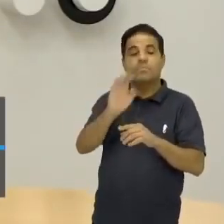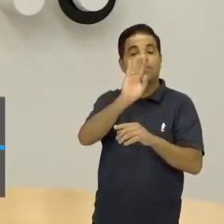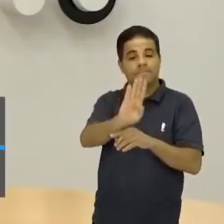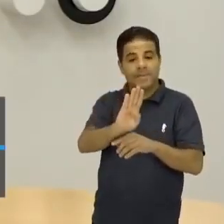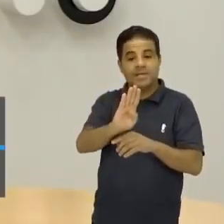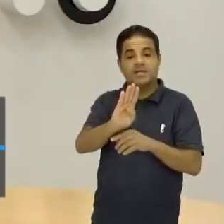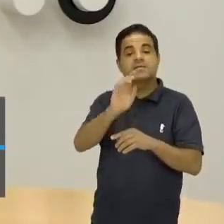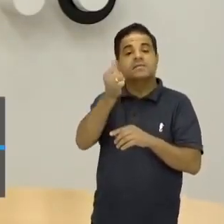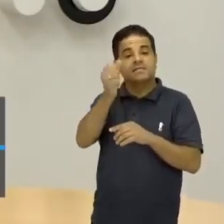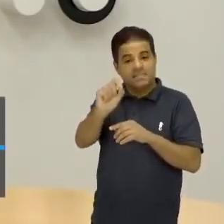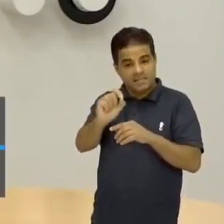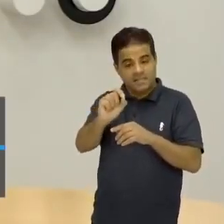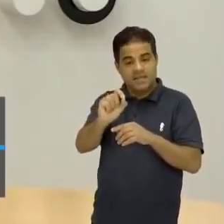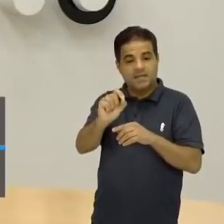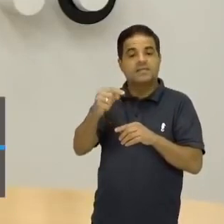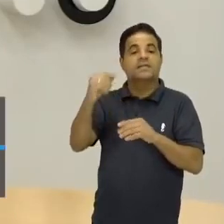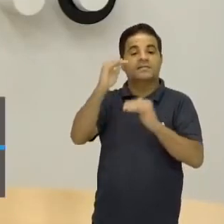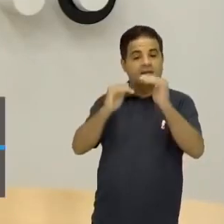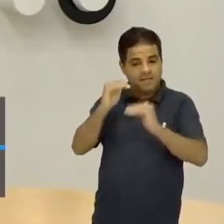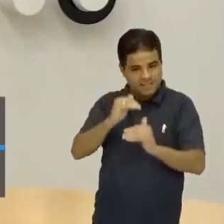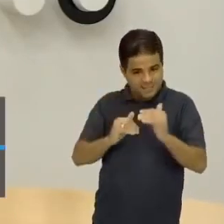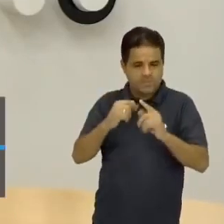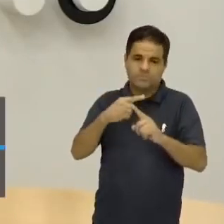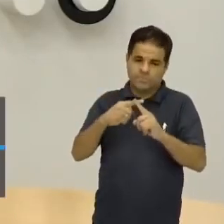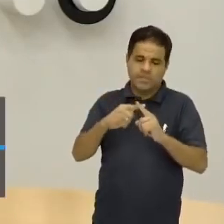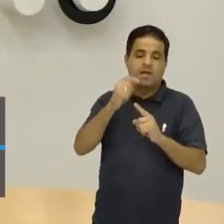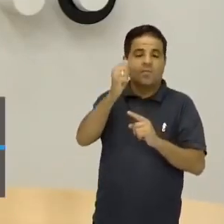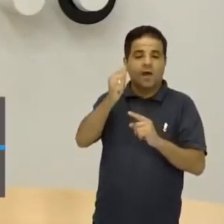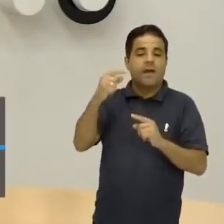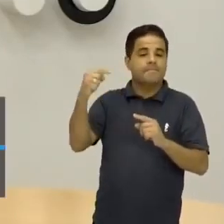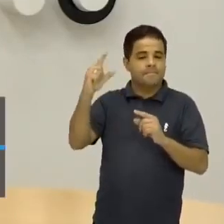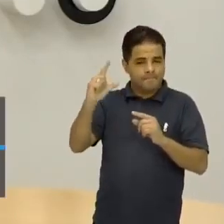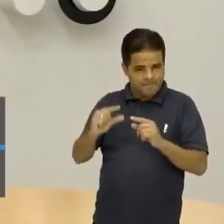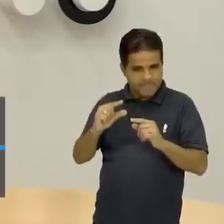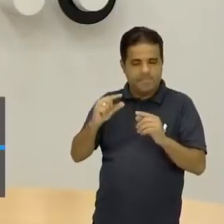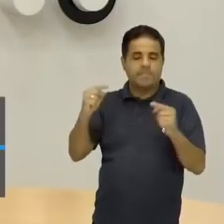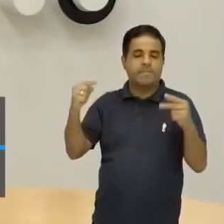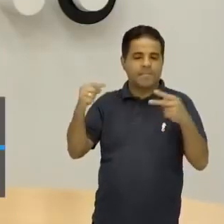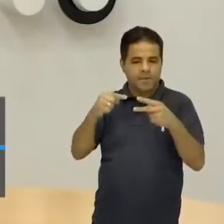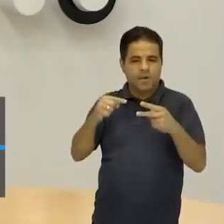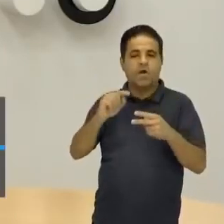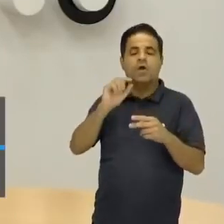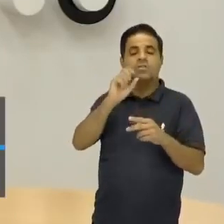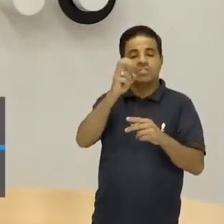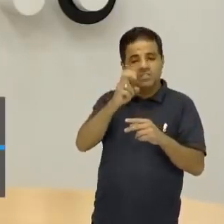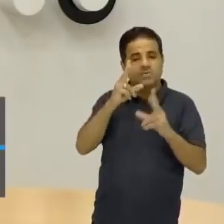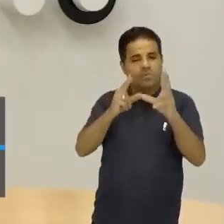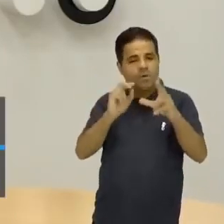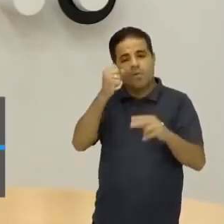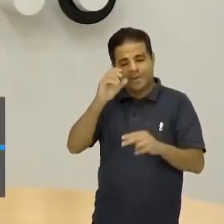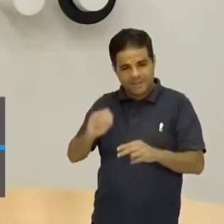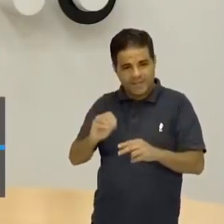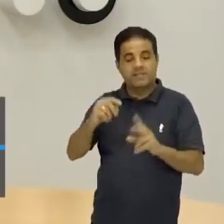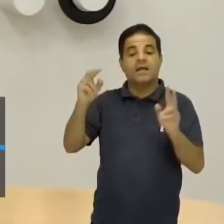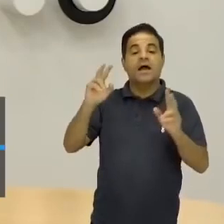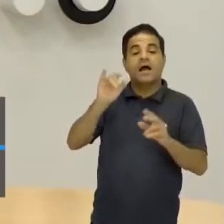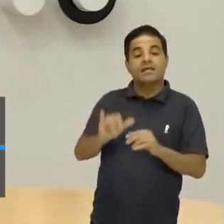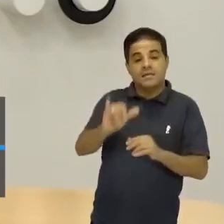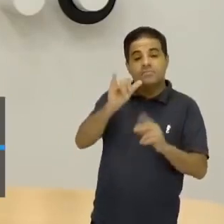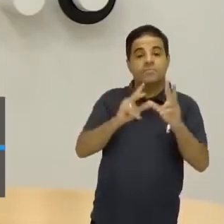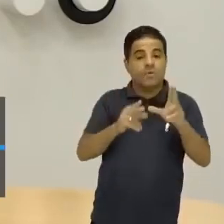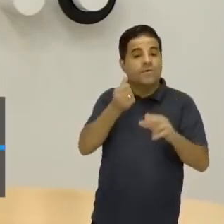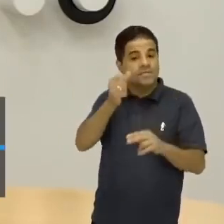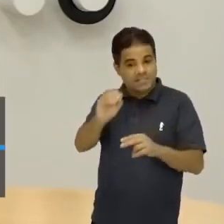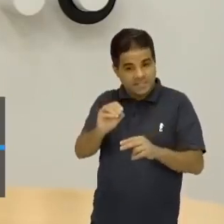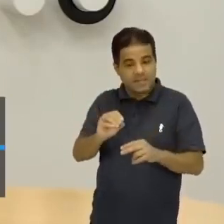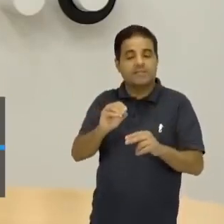B, 60, decrescente, porque o A é menor do que zero, X é igual a 80 e Y é igual a 60, que é o